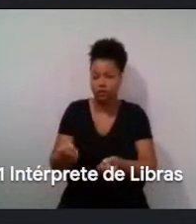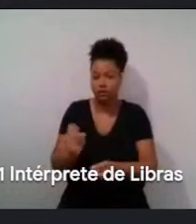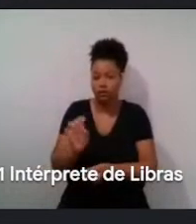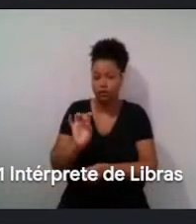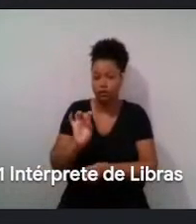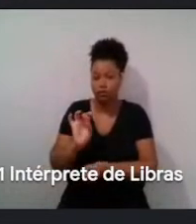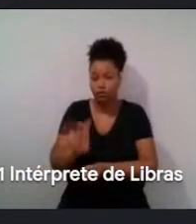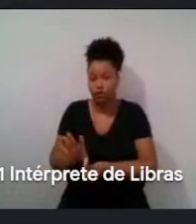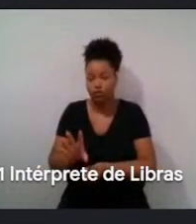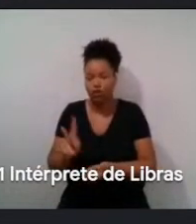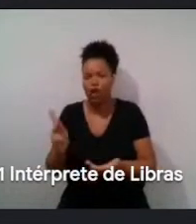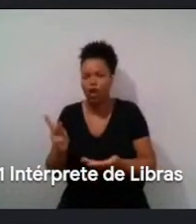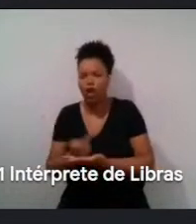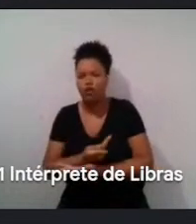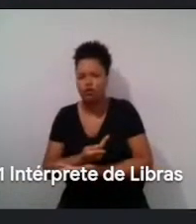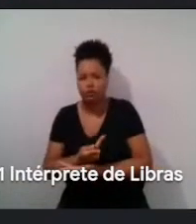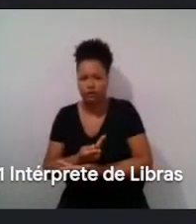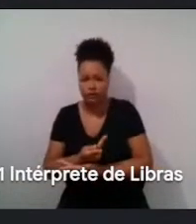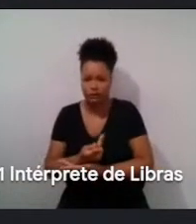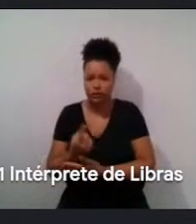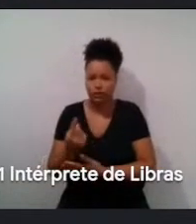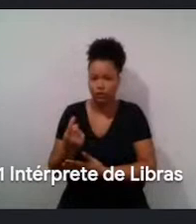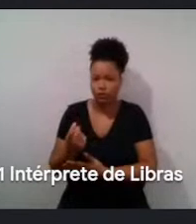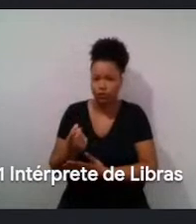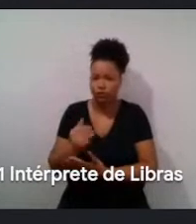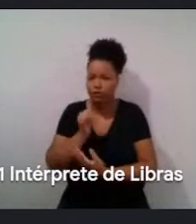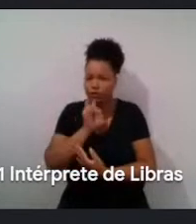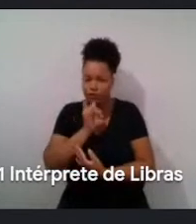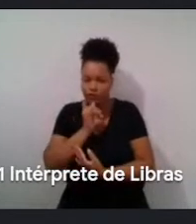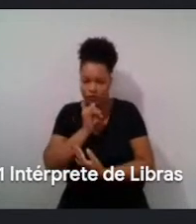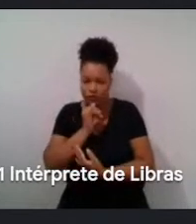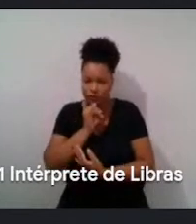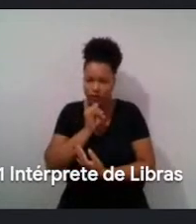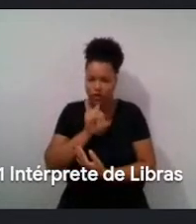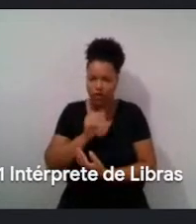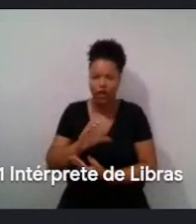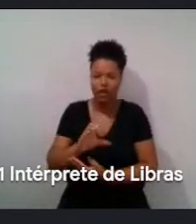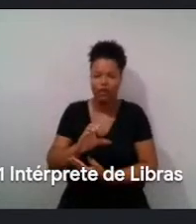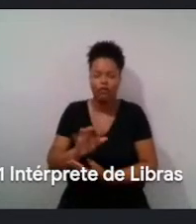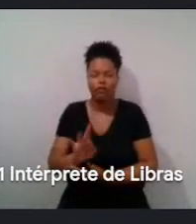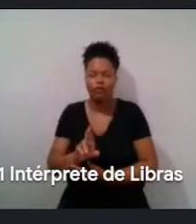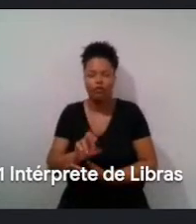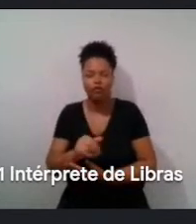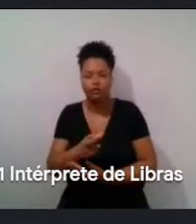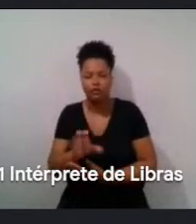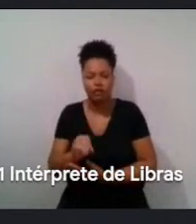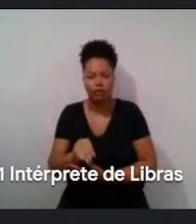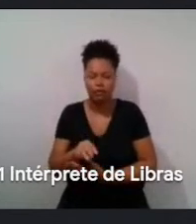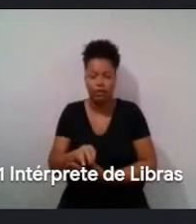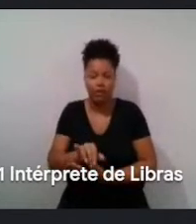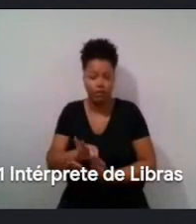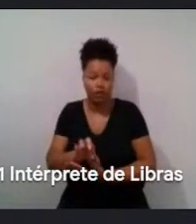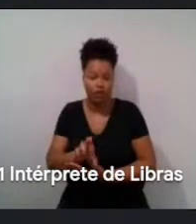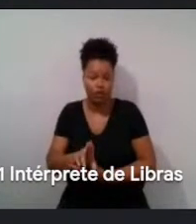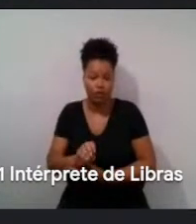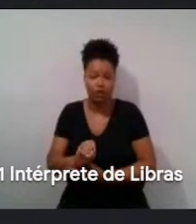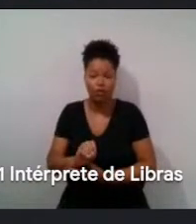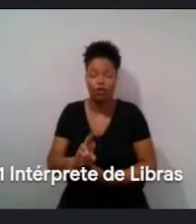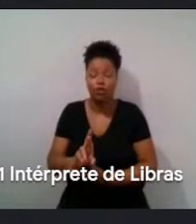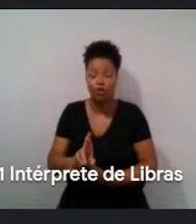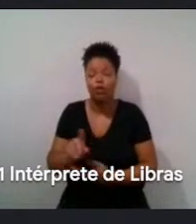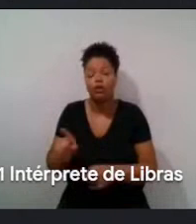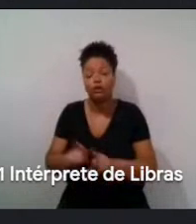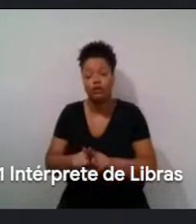casos excepcionais, como em caso de força maior, para evitar o enriquecimento sem causa